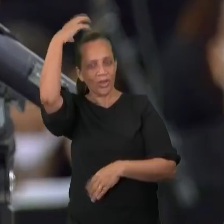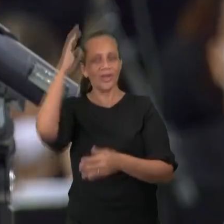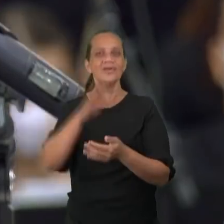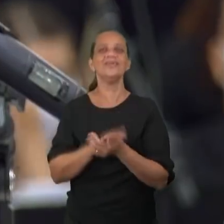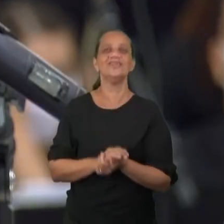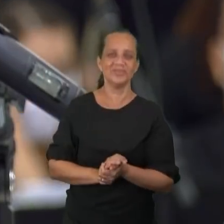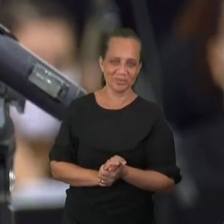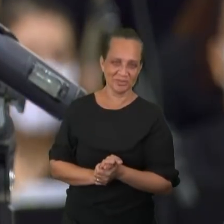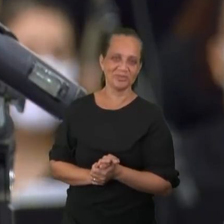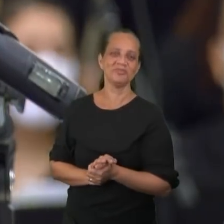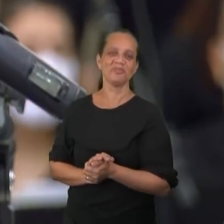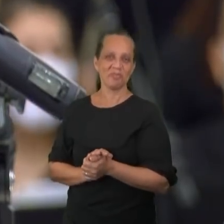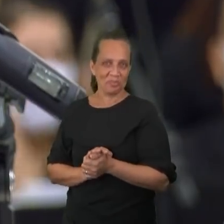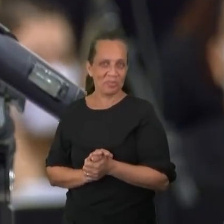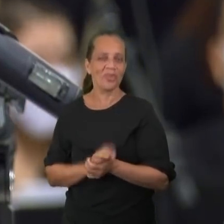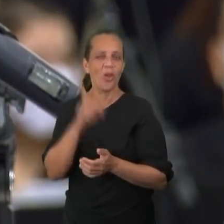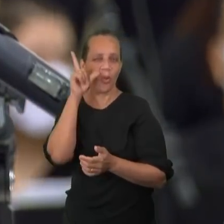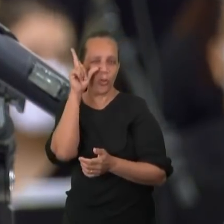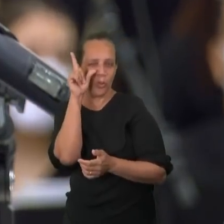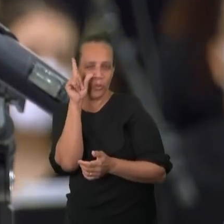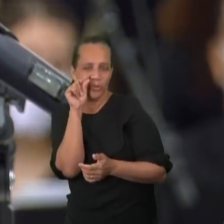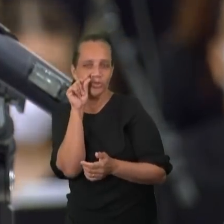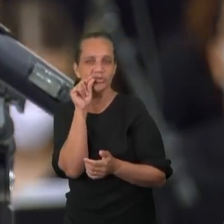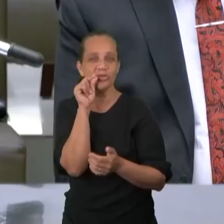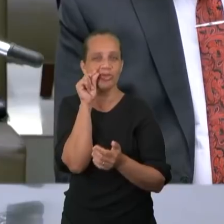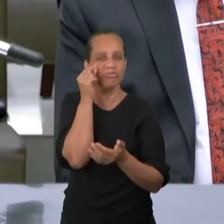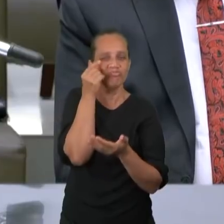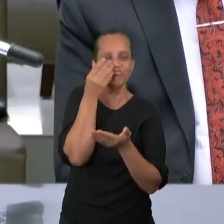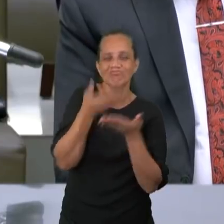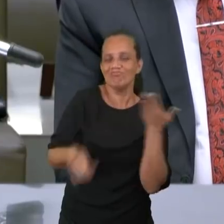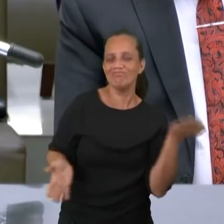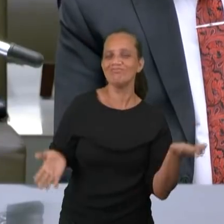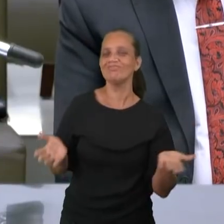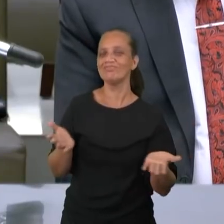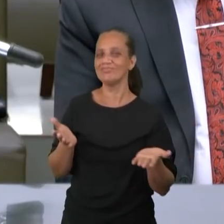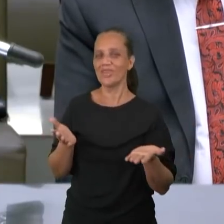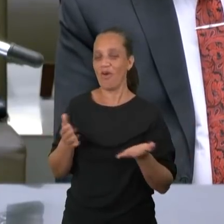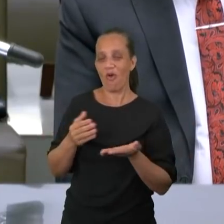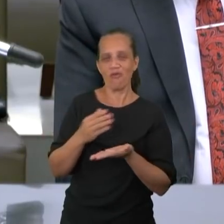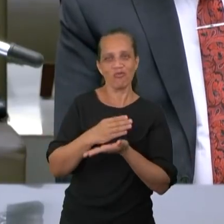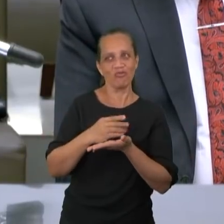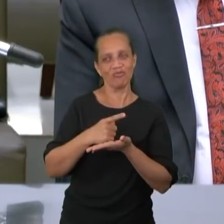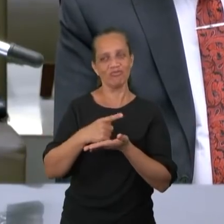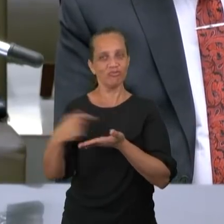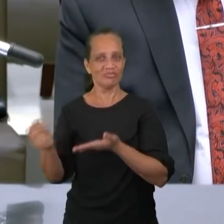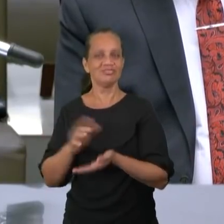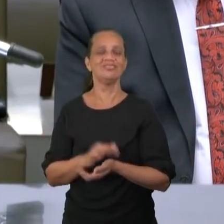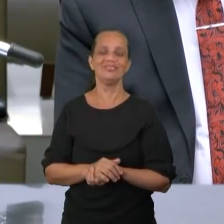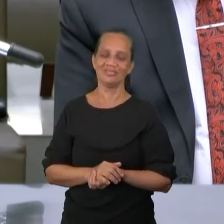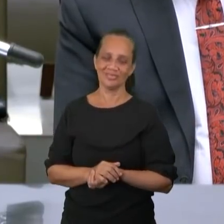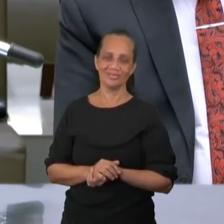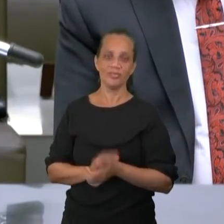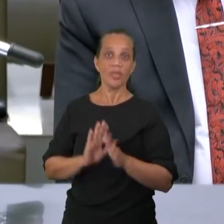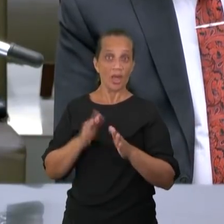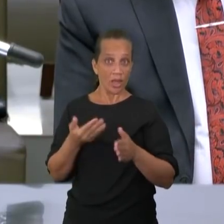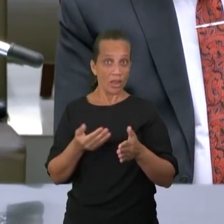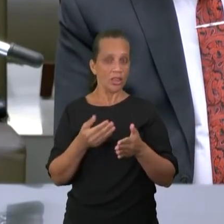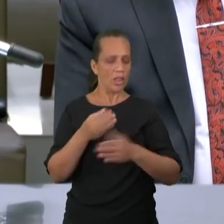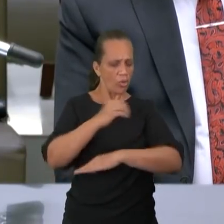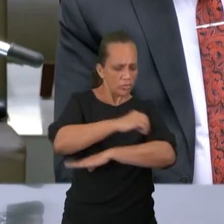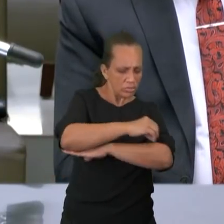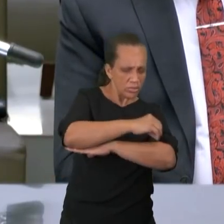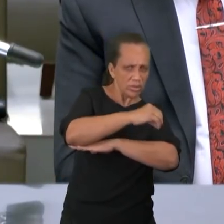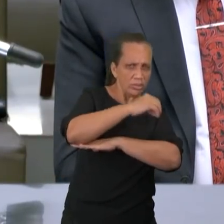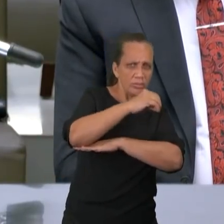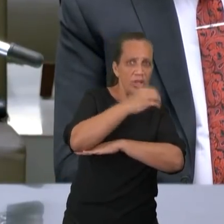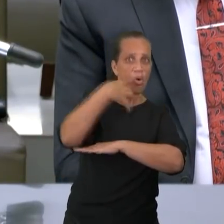é... Deixa ele sozinho aí com Deus. Aleluia. E pela manhã cedo se levantou e foi com